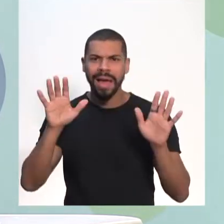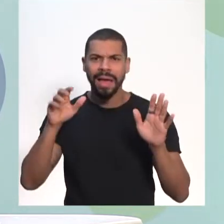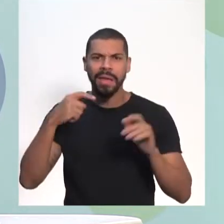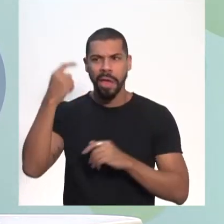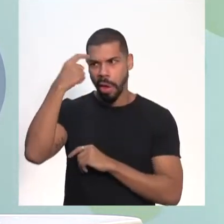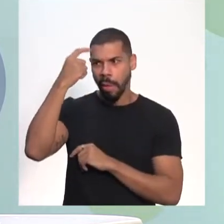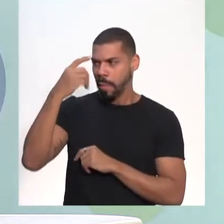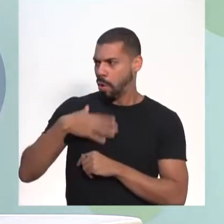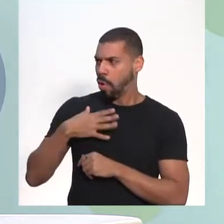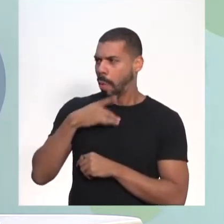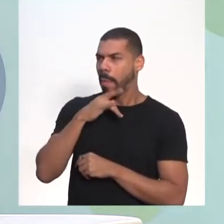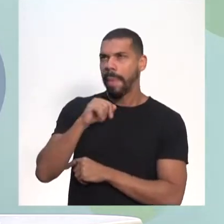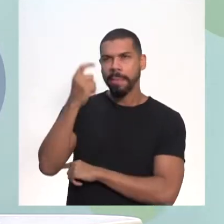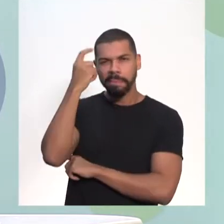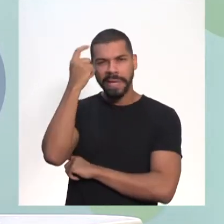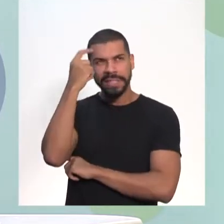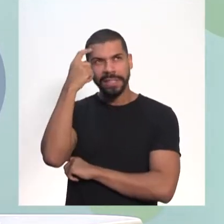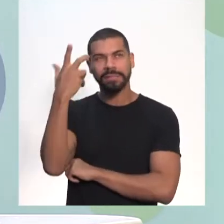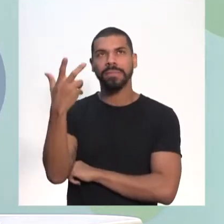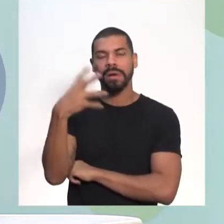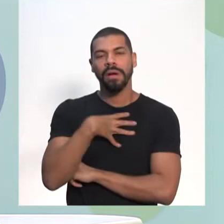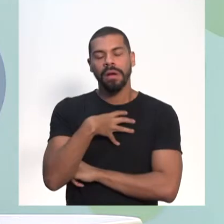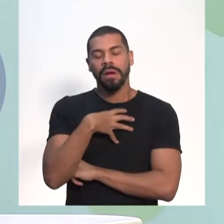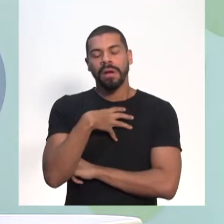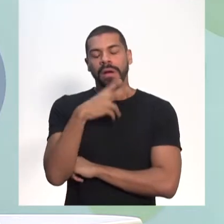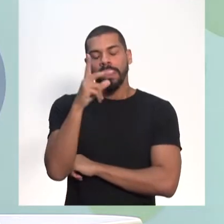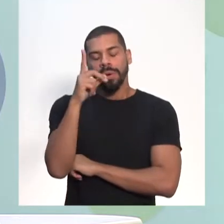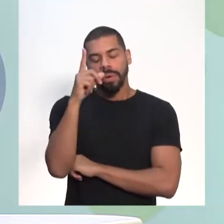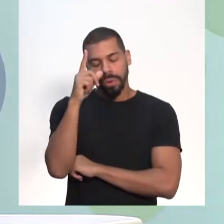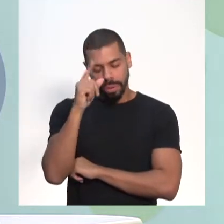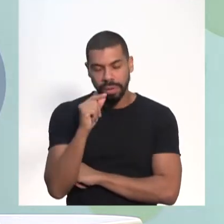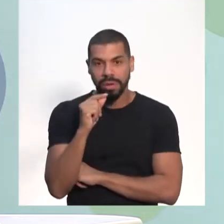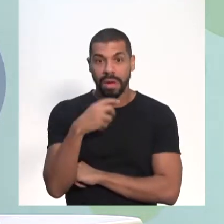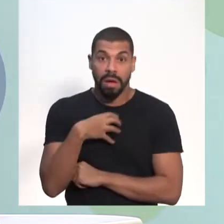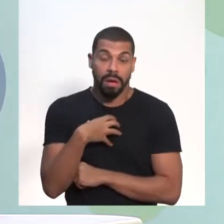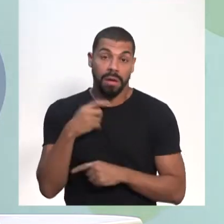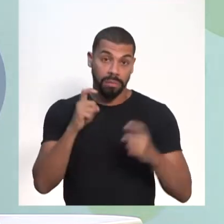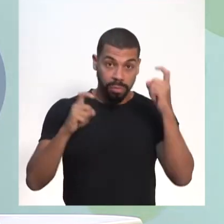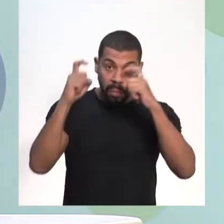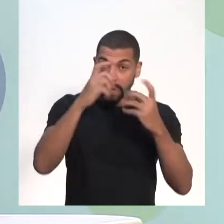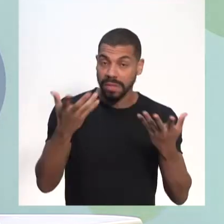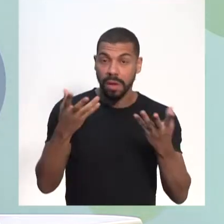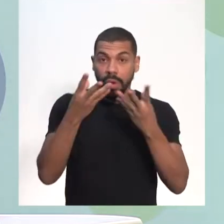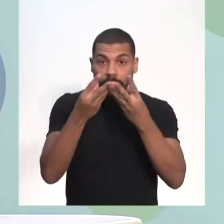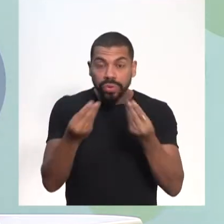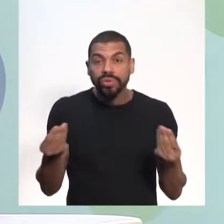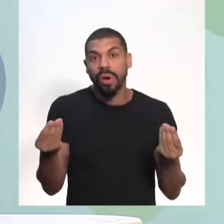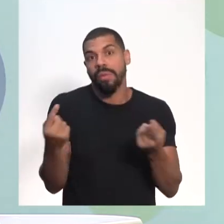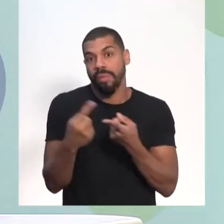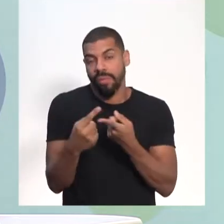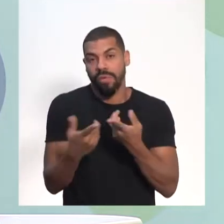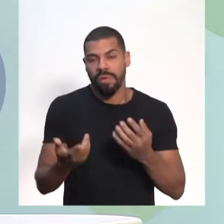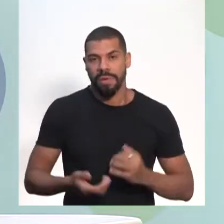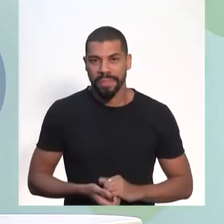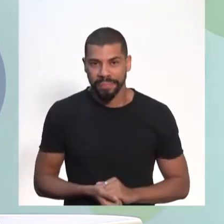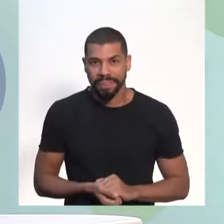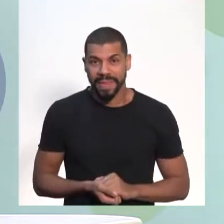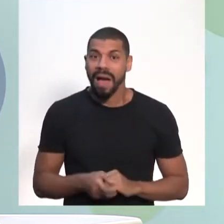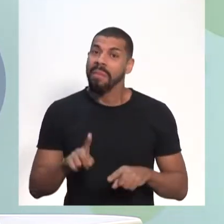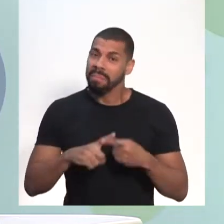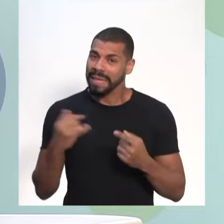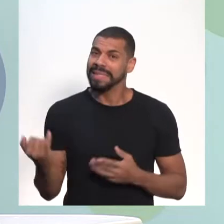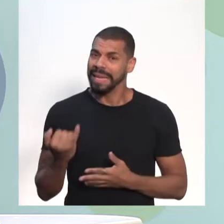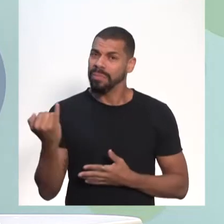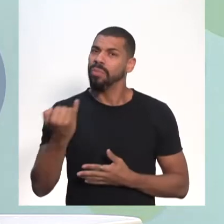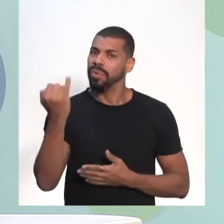como pai, ouvindo isso, eu fico mais tranquilo. Mas a gente sabe, é um desafio a comunicação nesse momento também. Tá? Mas é